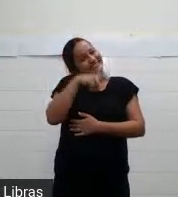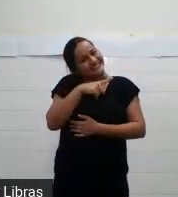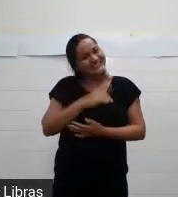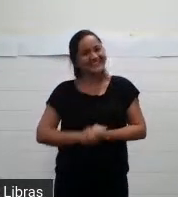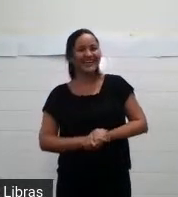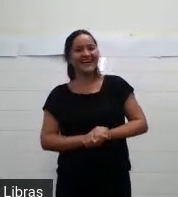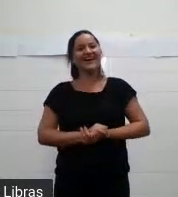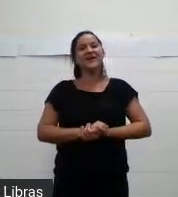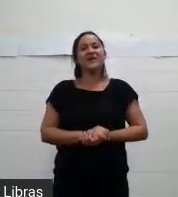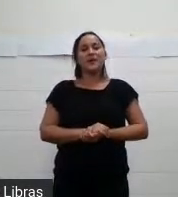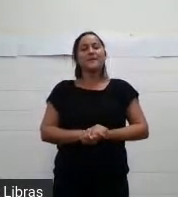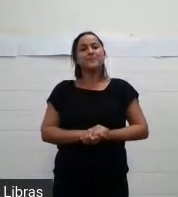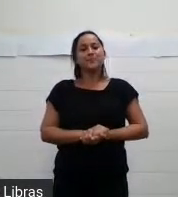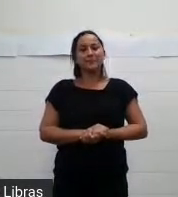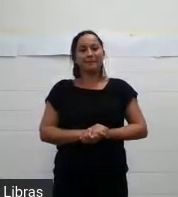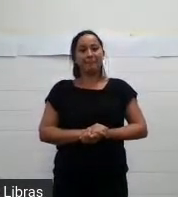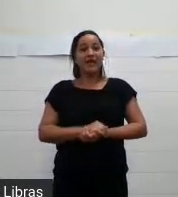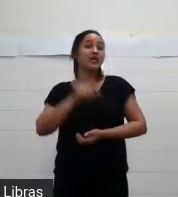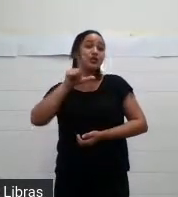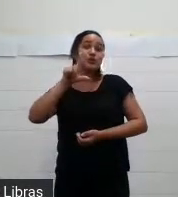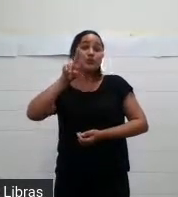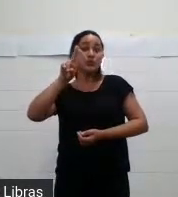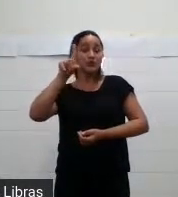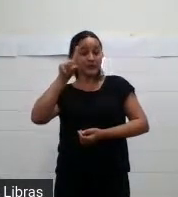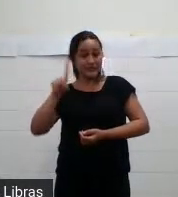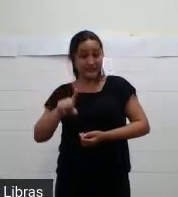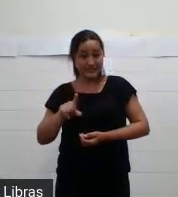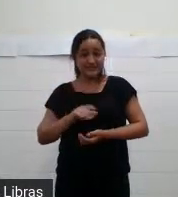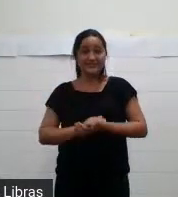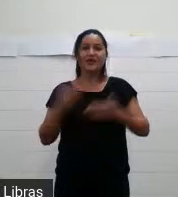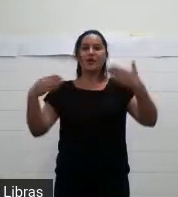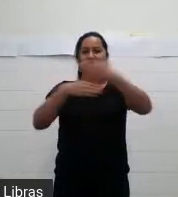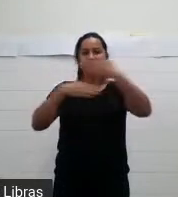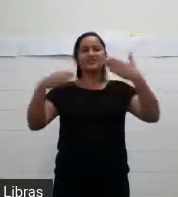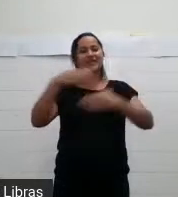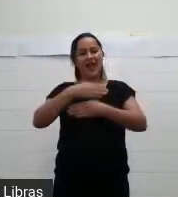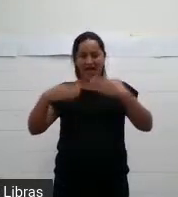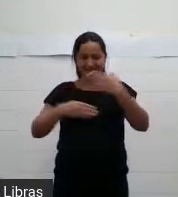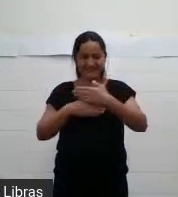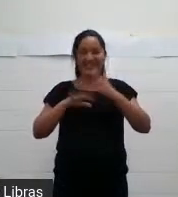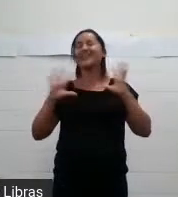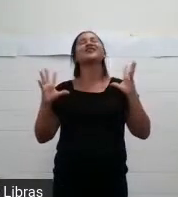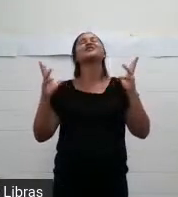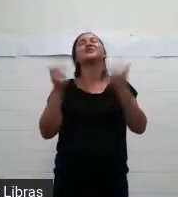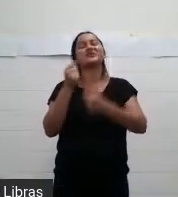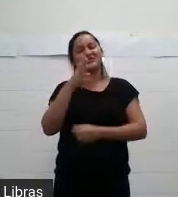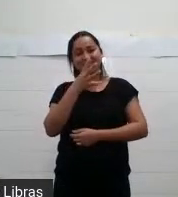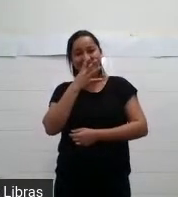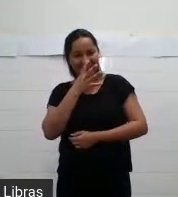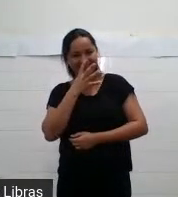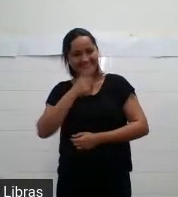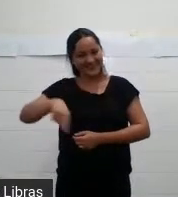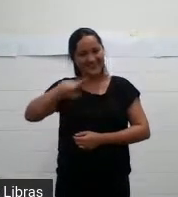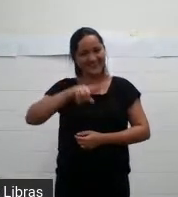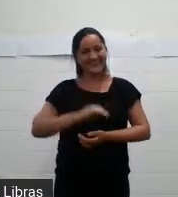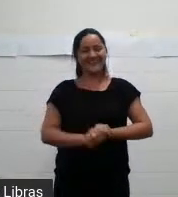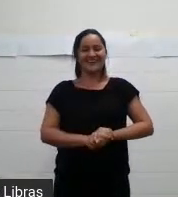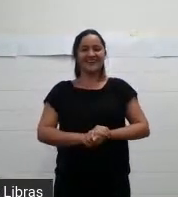E Luiz, pelos slides. E, assim, a todos que nos assistiram, porque, assim, acho